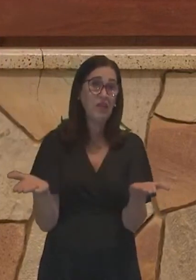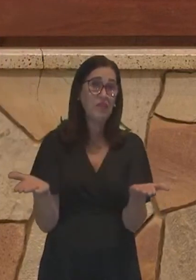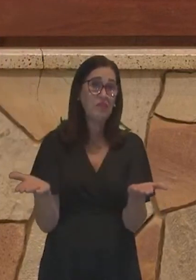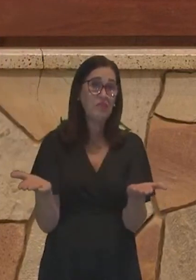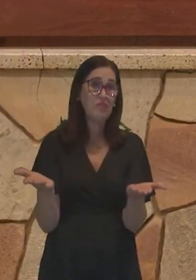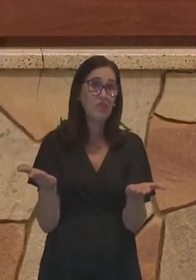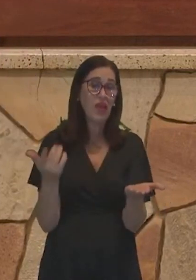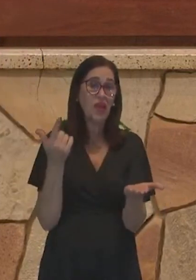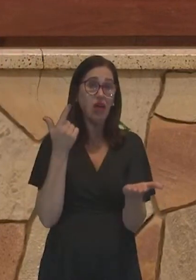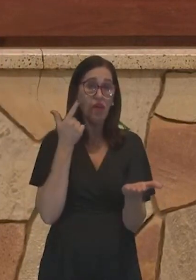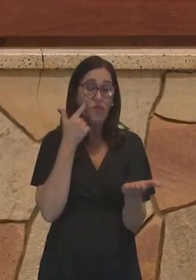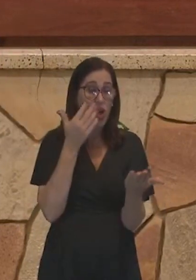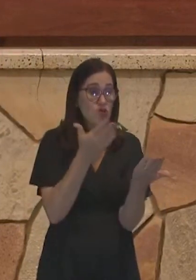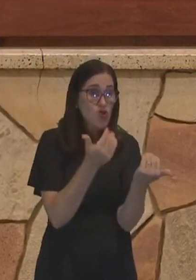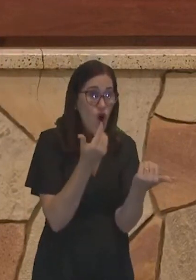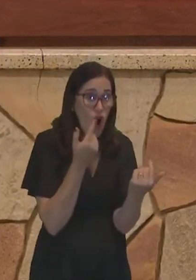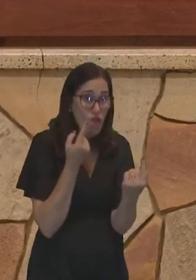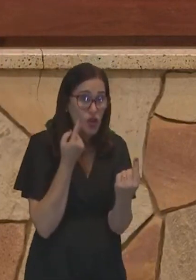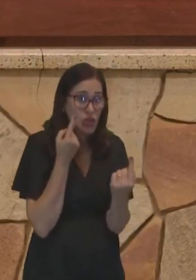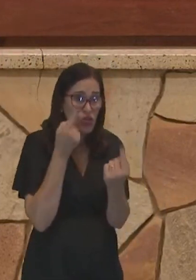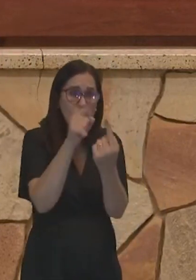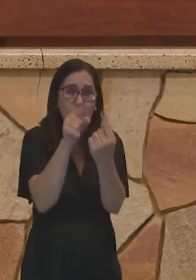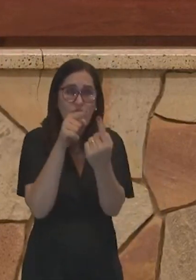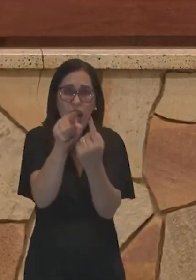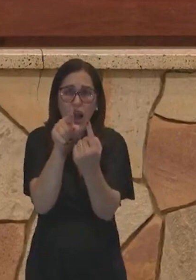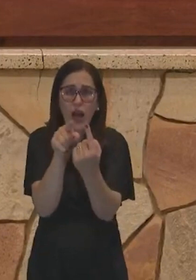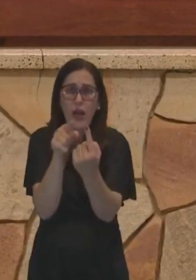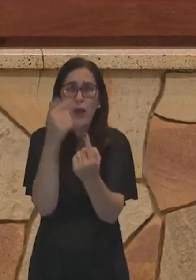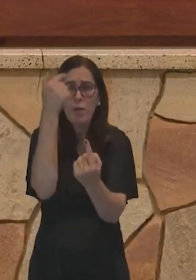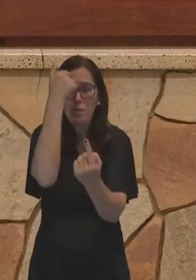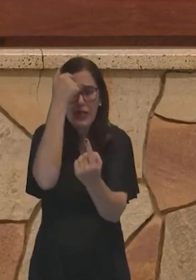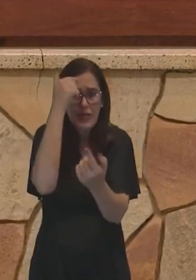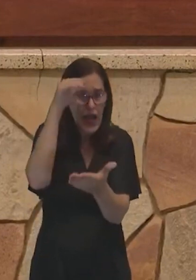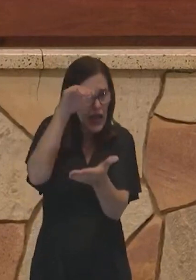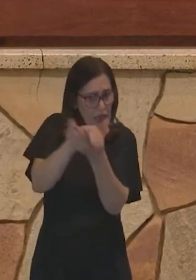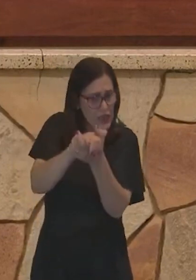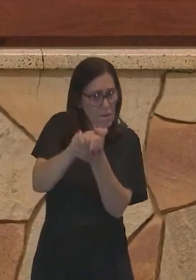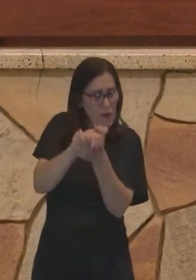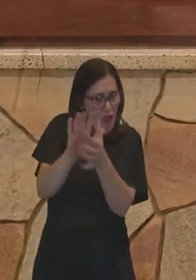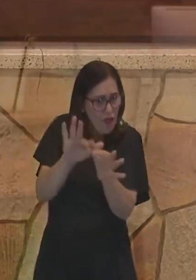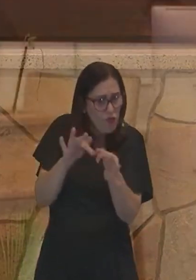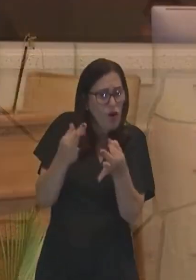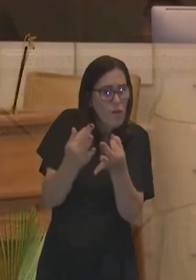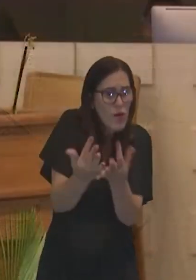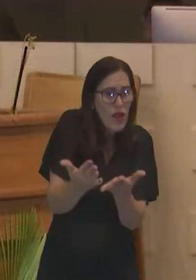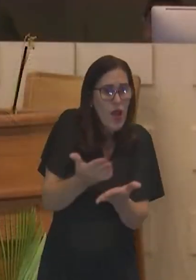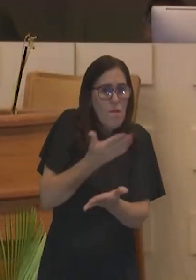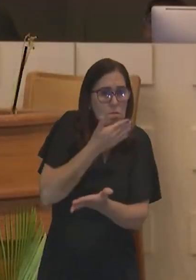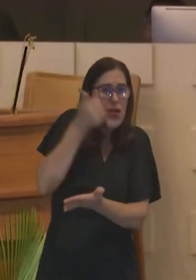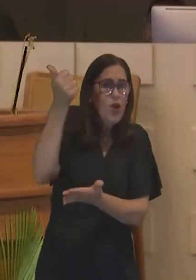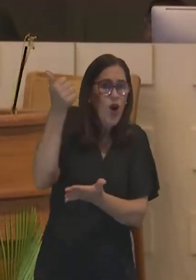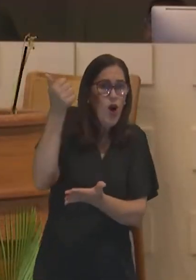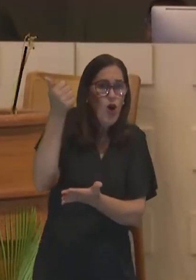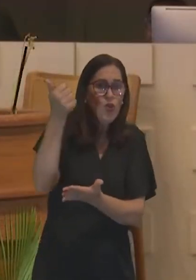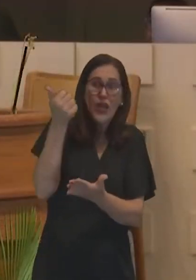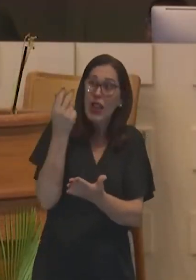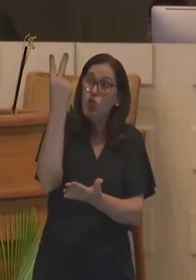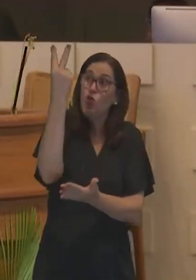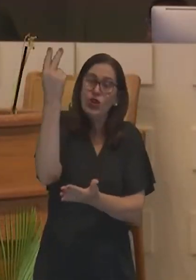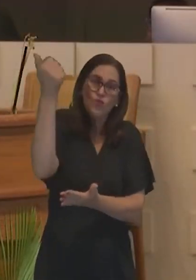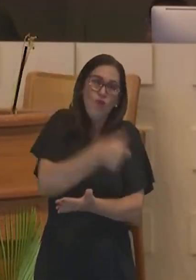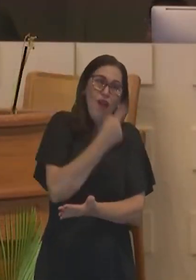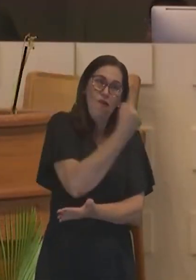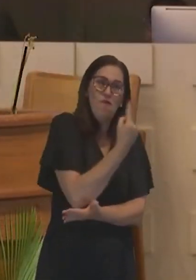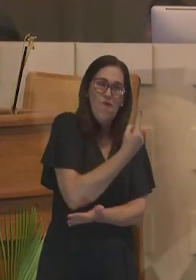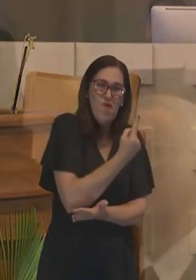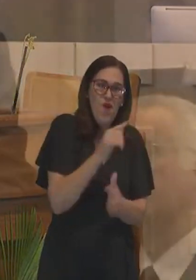quero desafiá-los a continuarem pensando em casamento, em formar uma família, porque é melhor serem 2 do que 1. Família